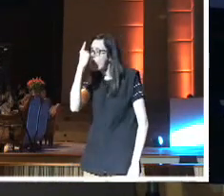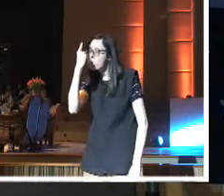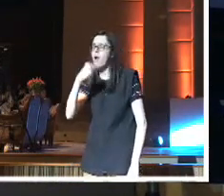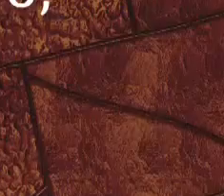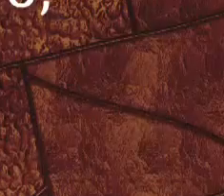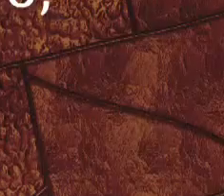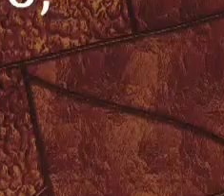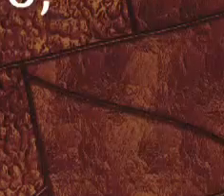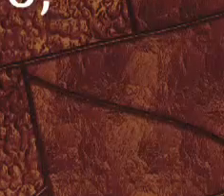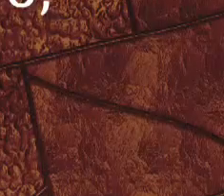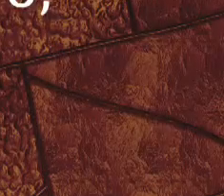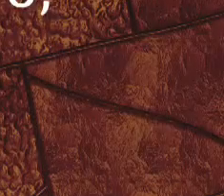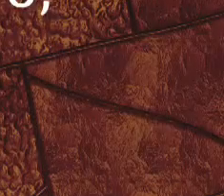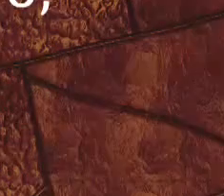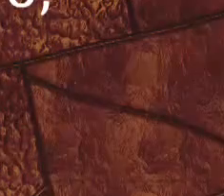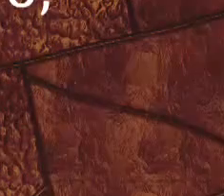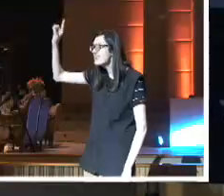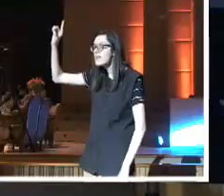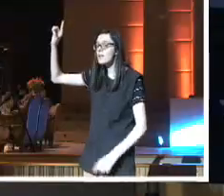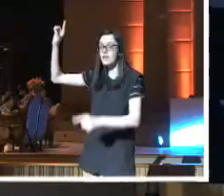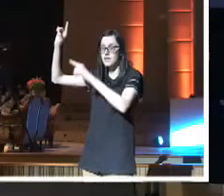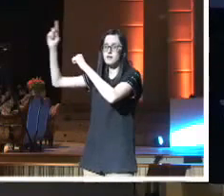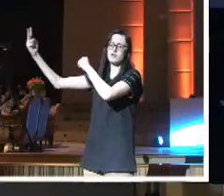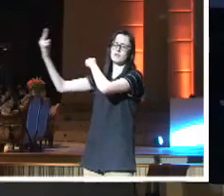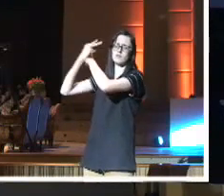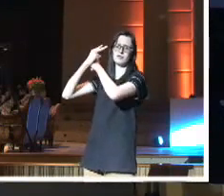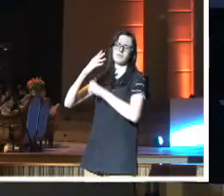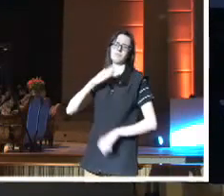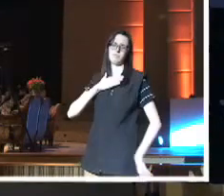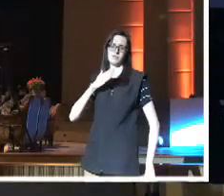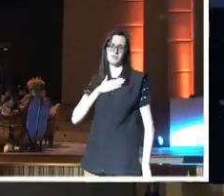que Deus é por mim.